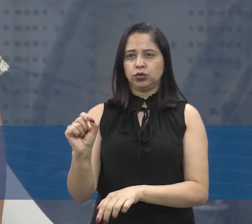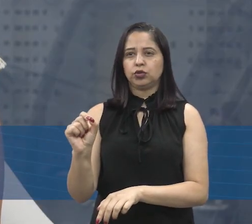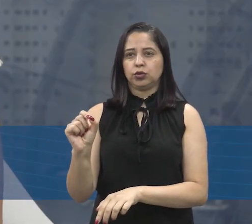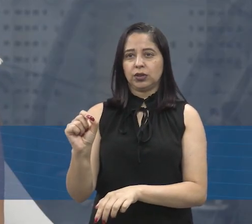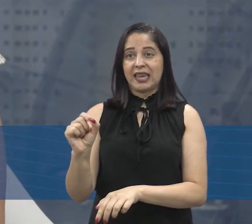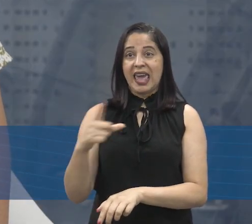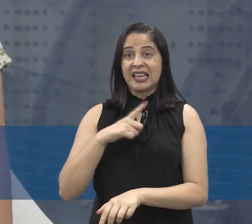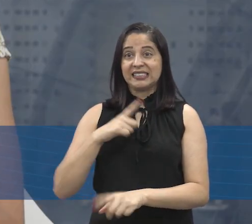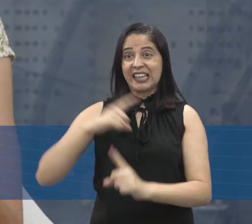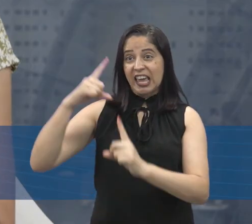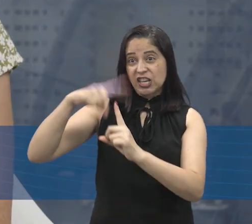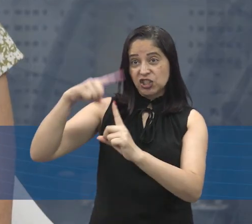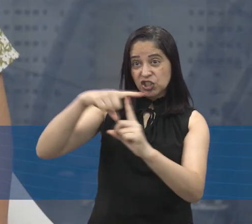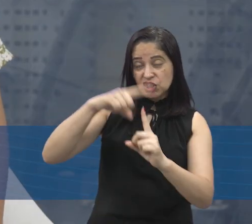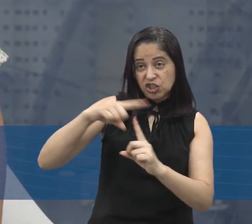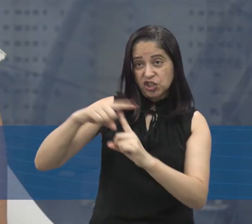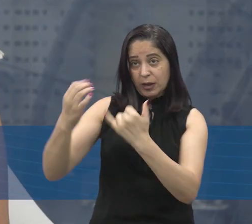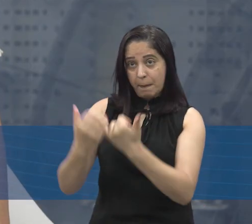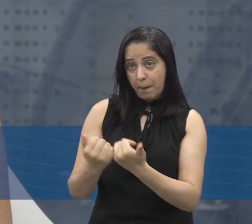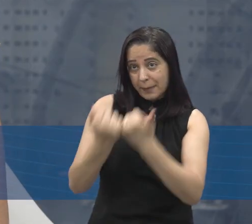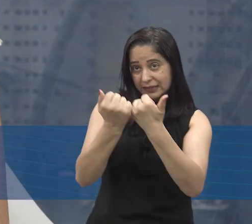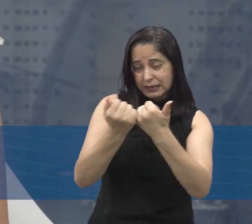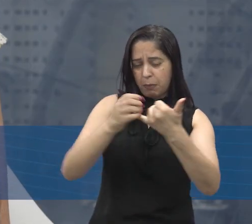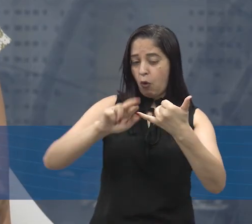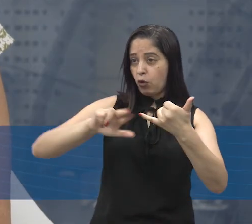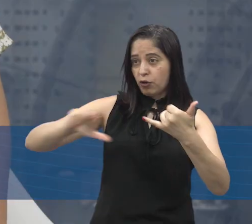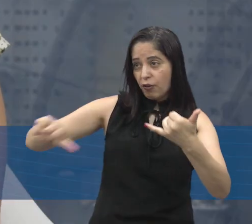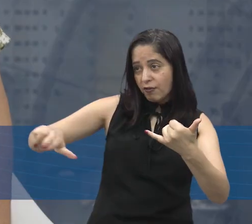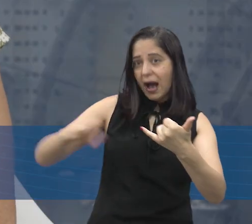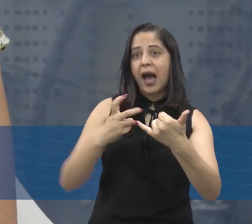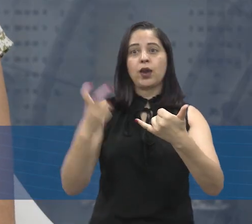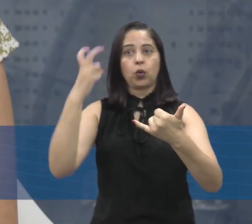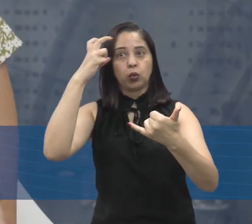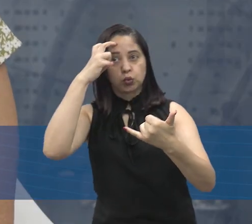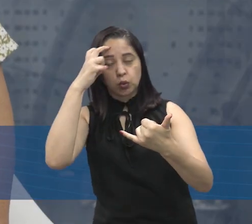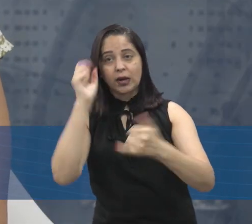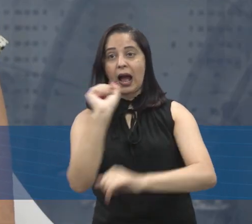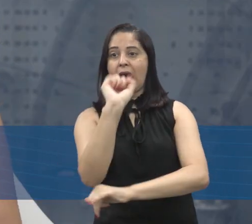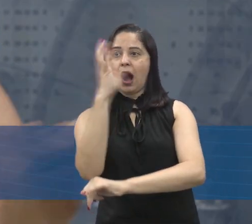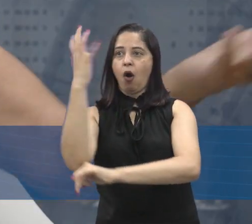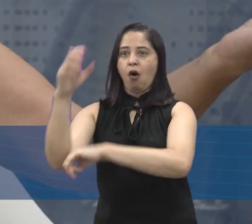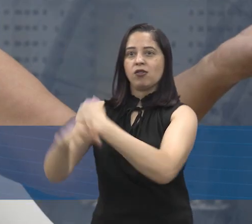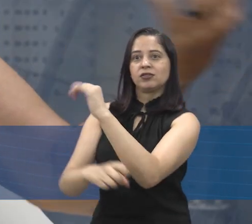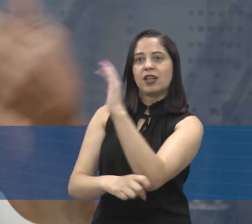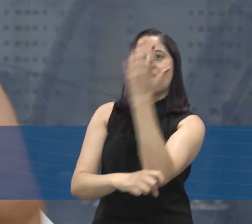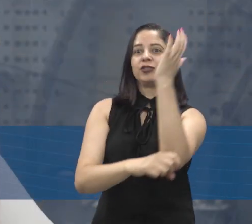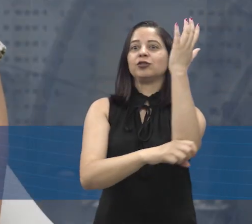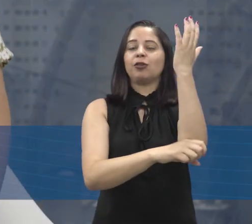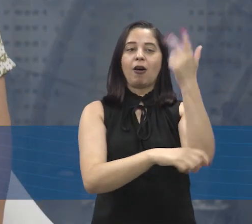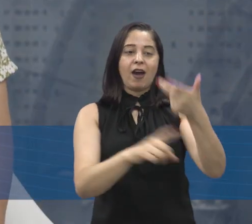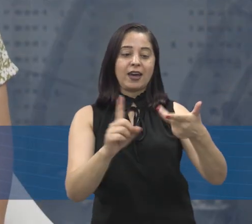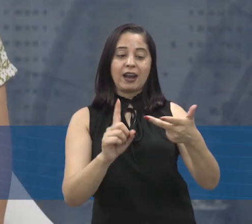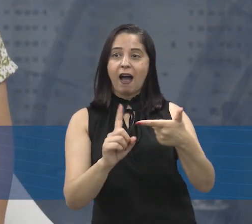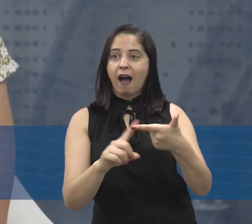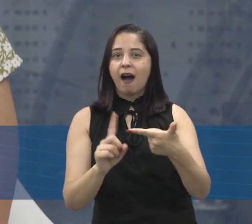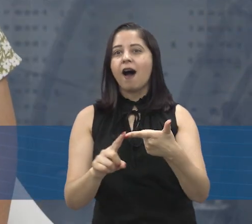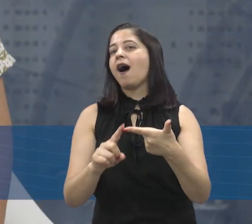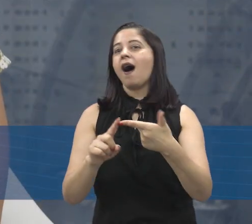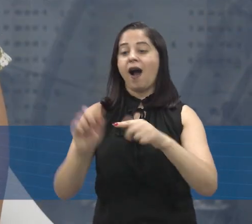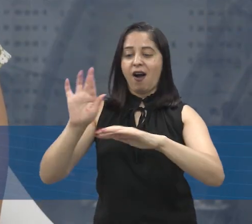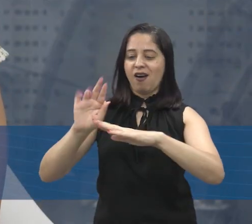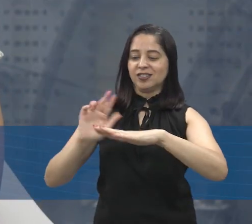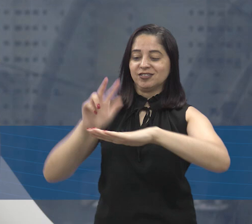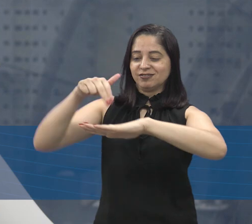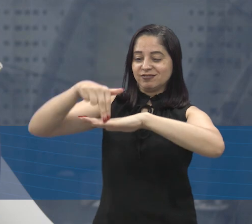né? Nós temos o patrimônio natural, então vamos visitar lugares, cânions, banhado, né? Então coisas